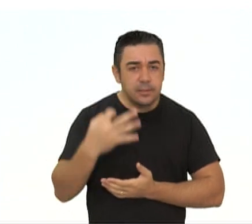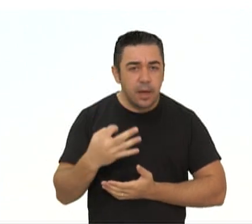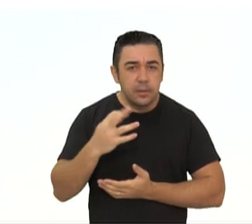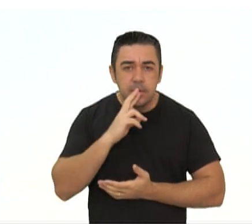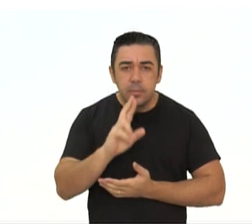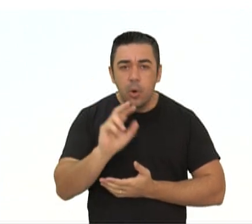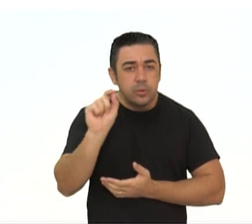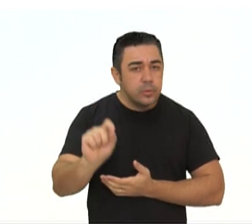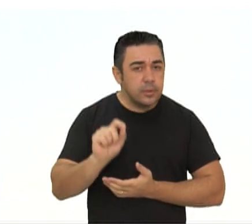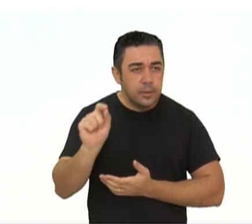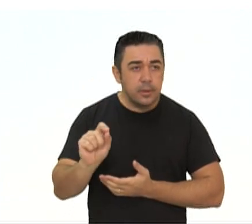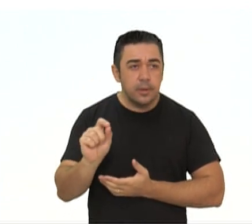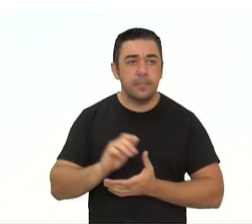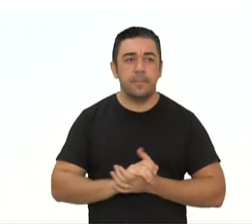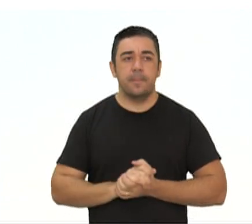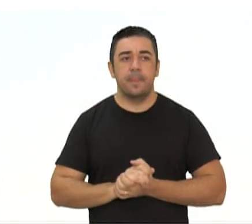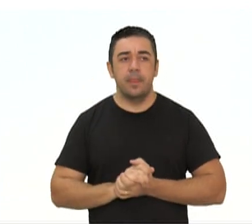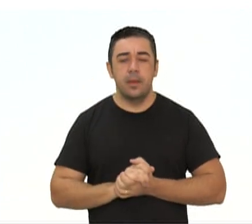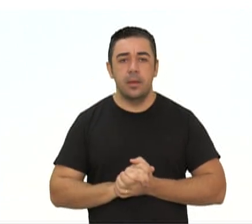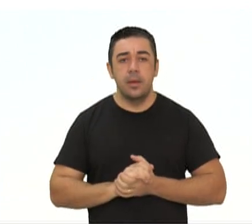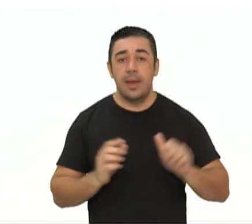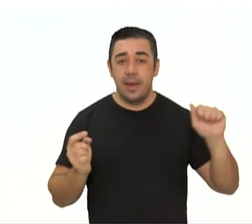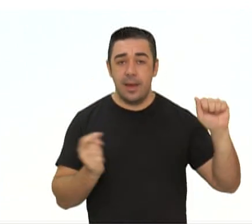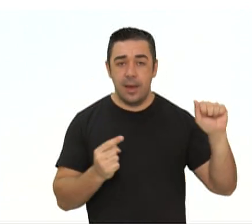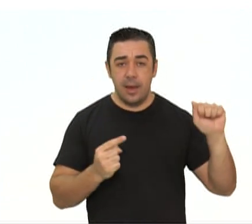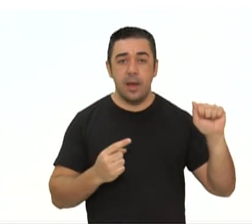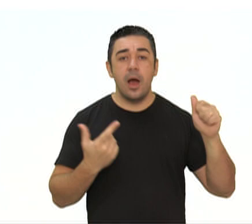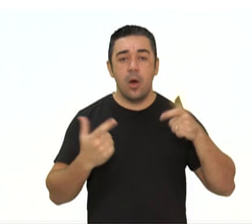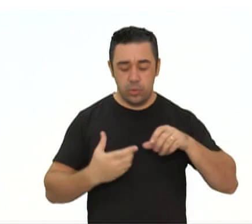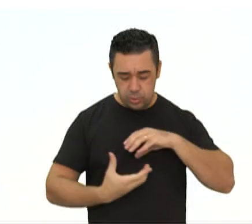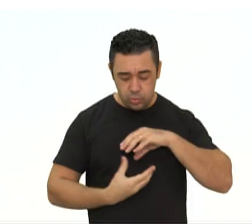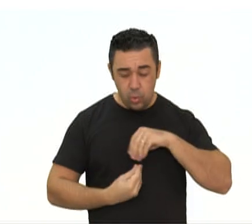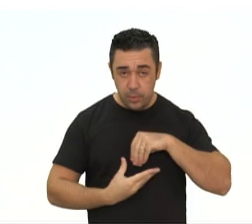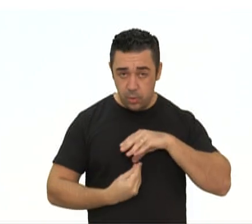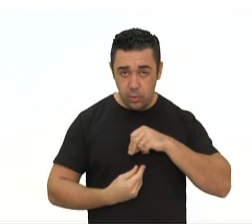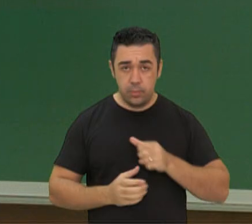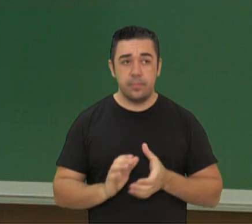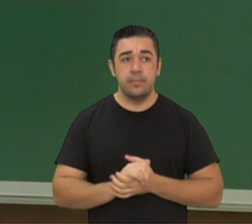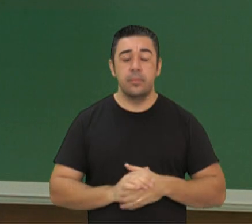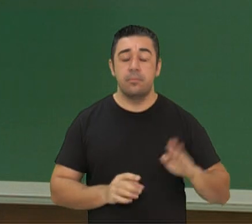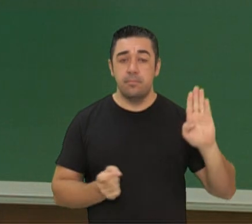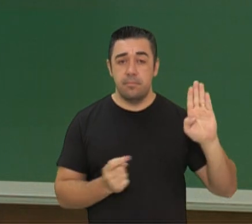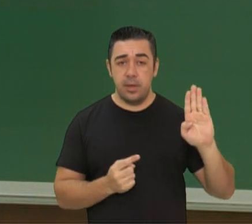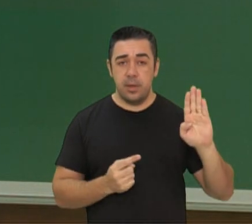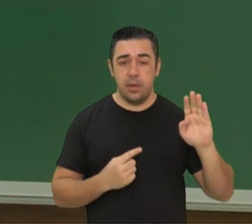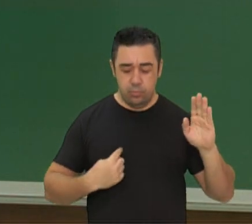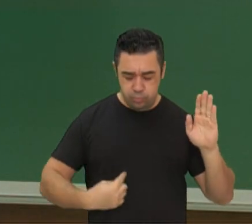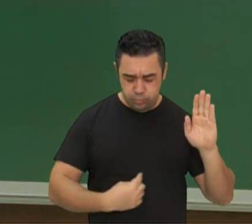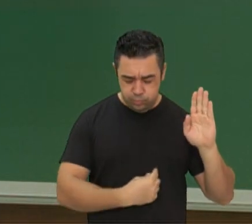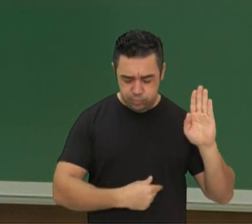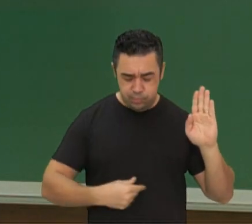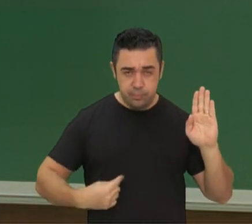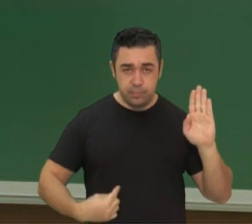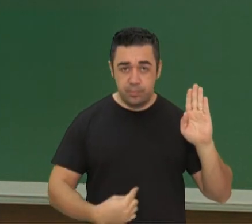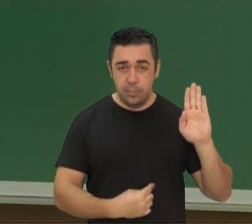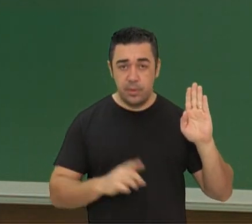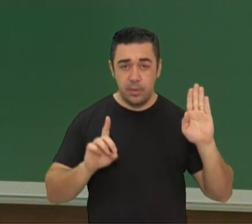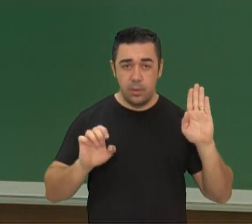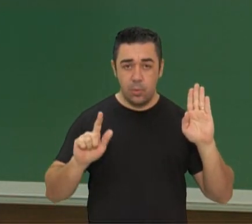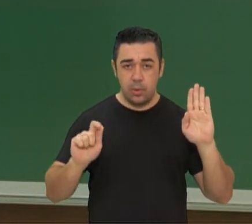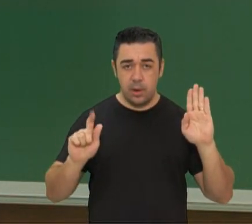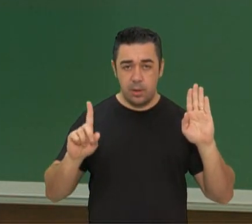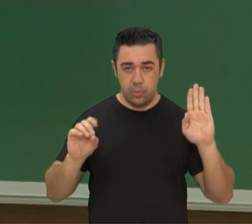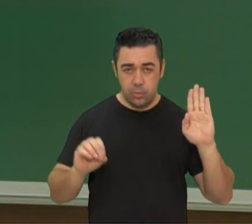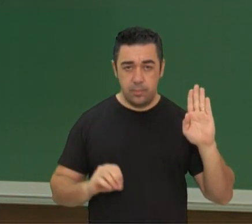o processo é concluído, a opção A, no estômago, a opção B, no intestino delgado, a